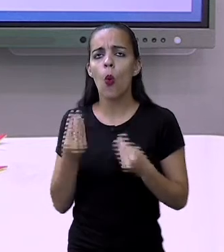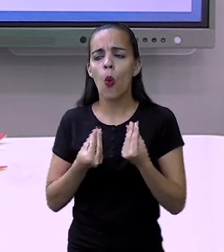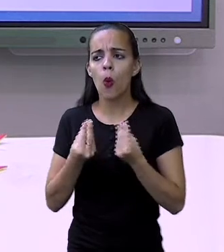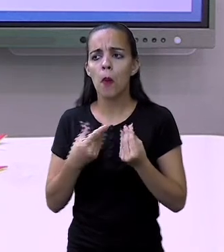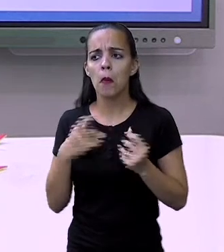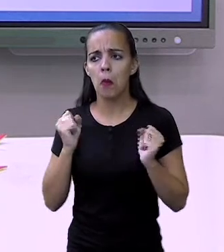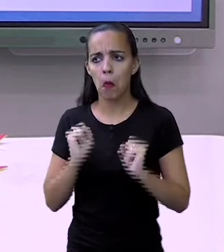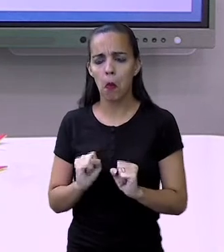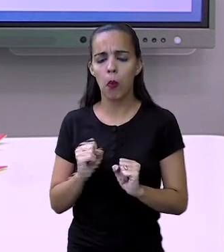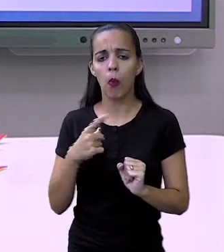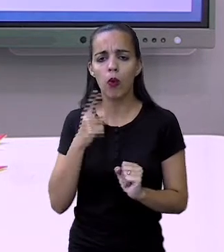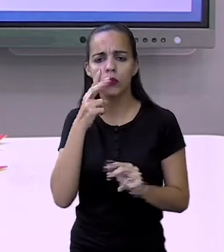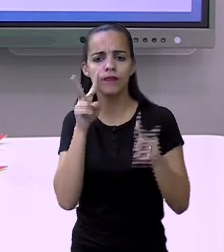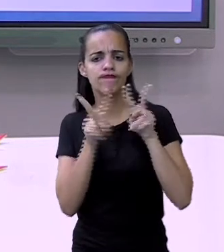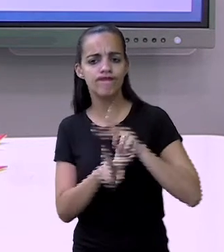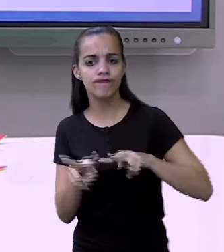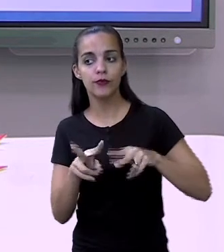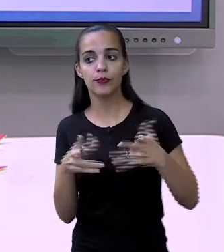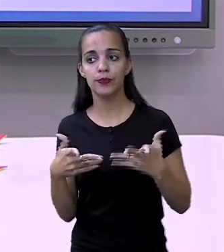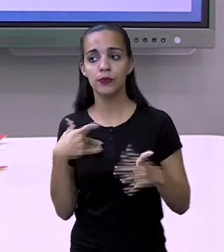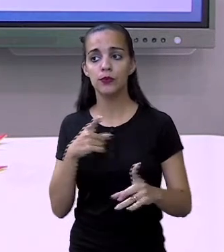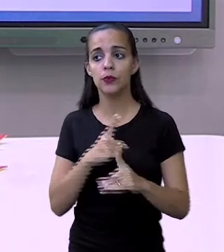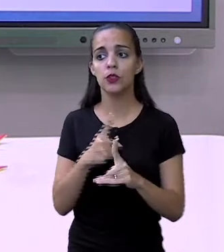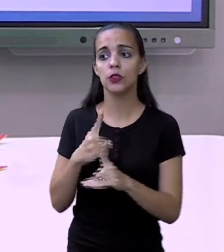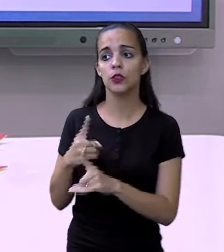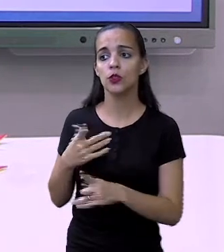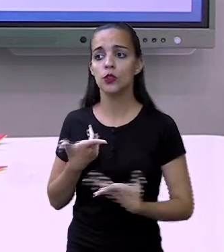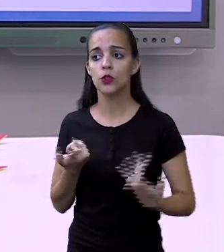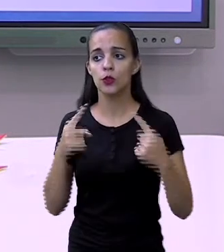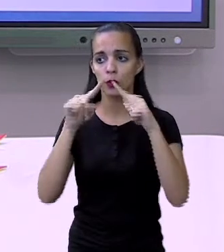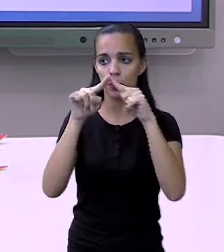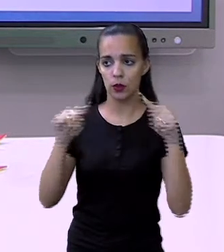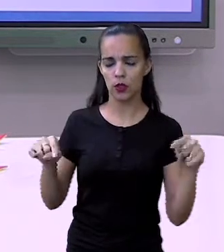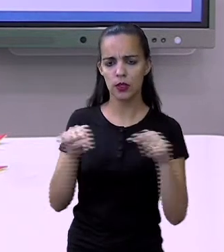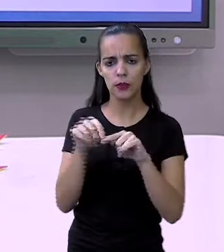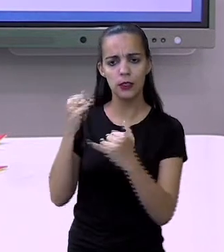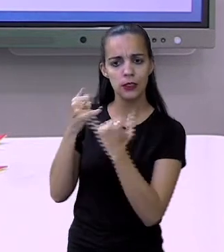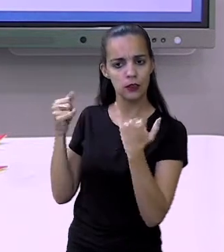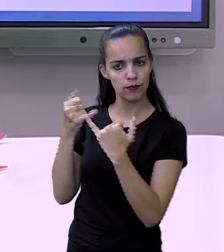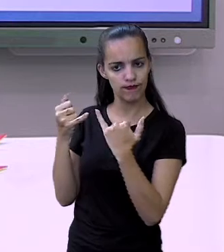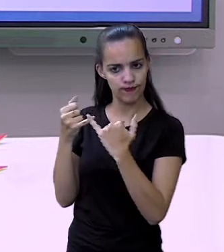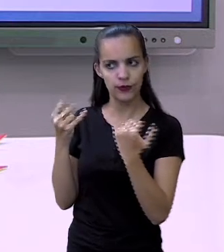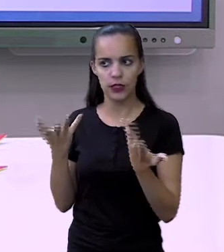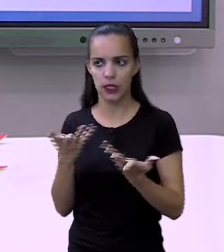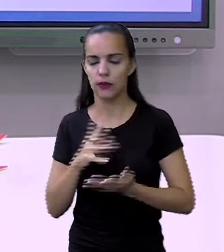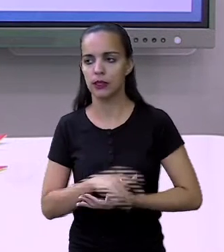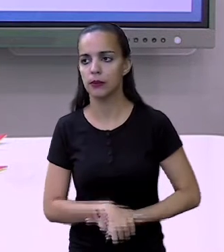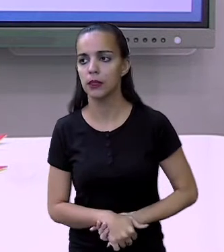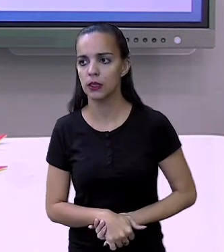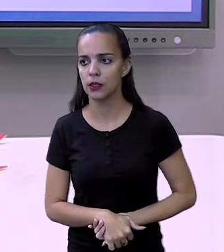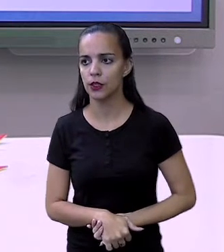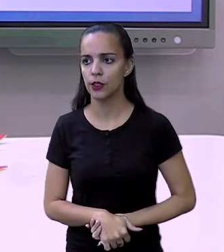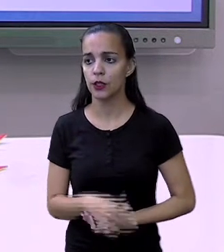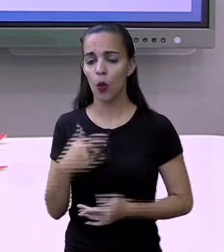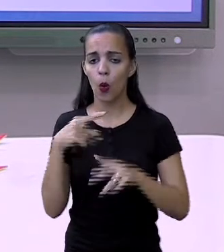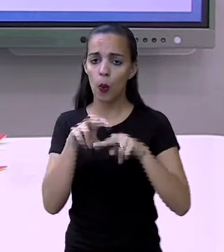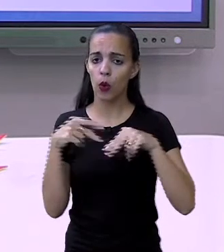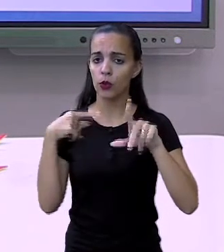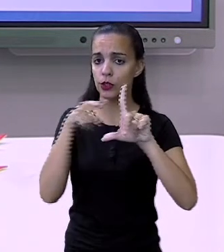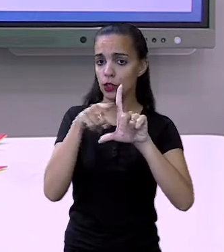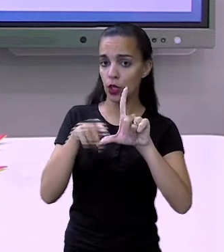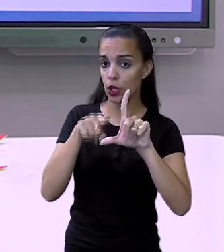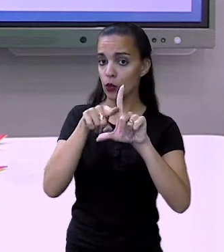posso verificar que um triângulo ele é semelhante, pelo caso ângulo-ângulo. Se